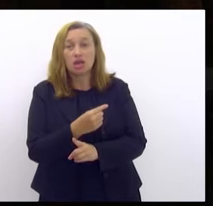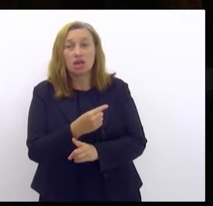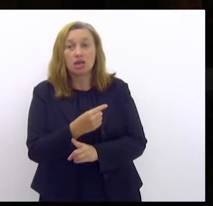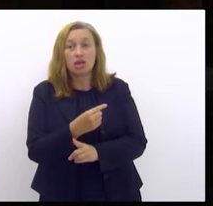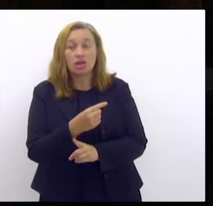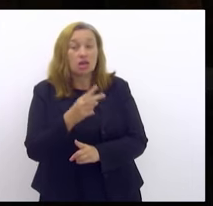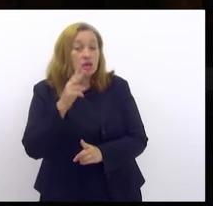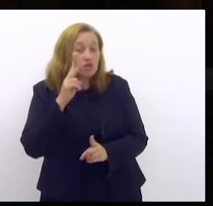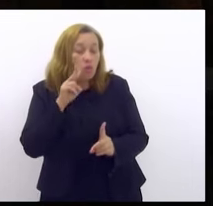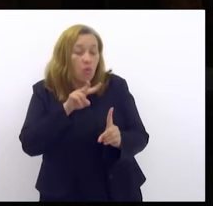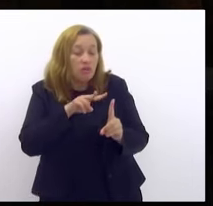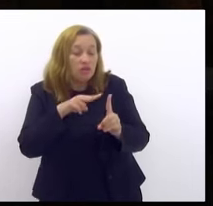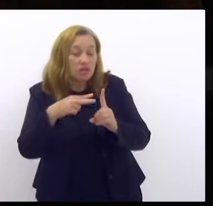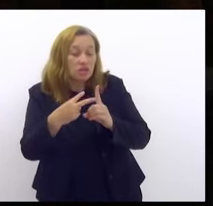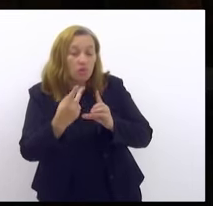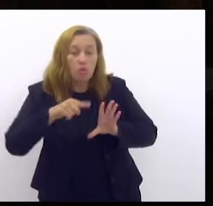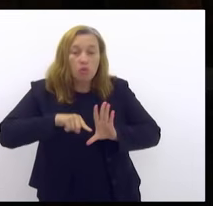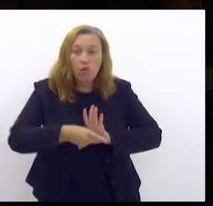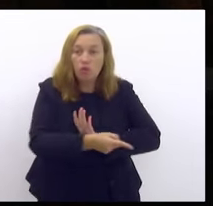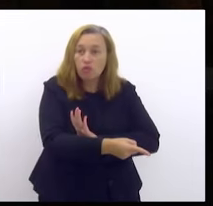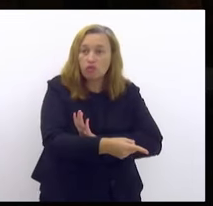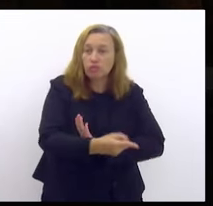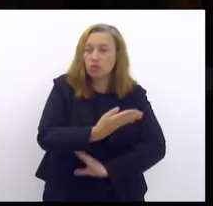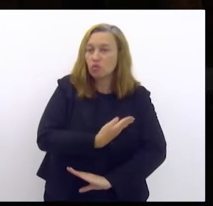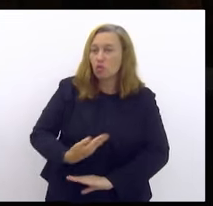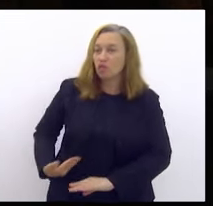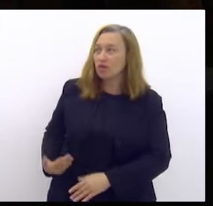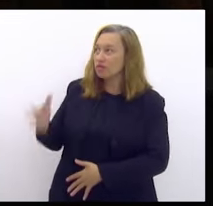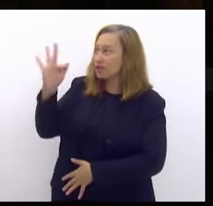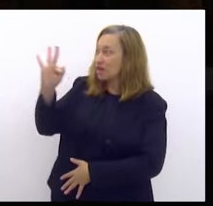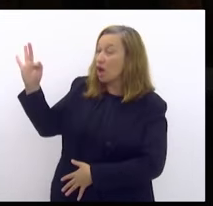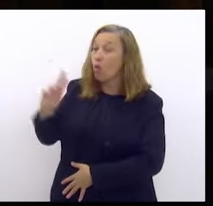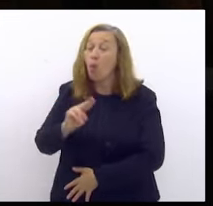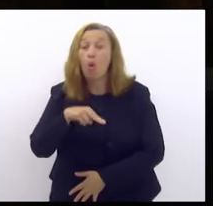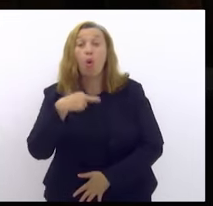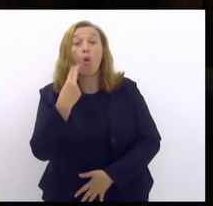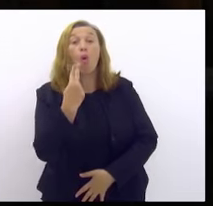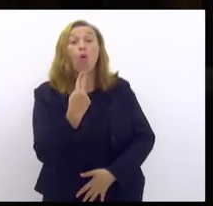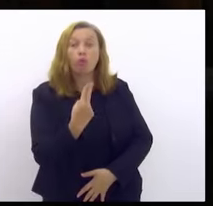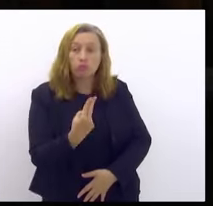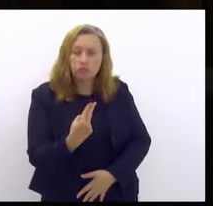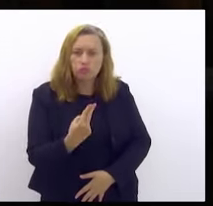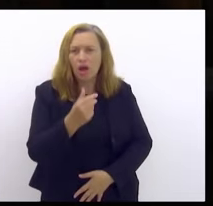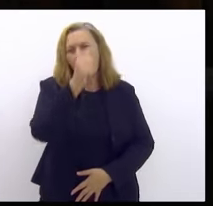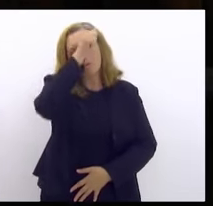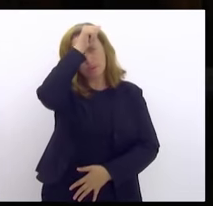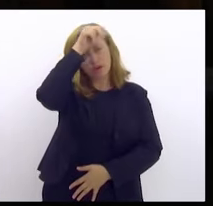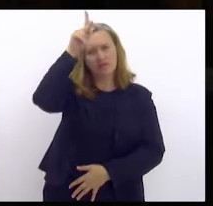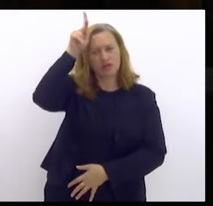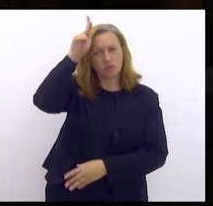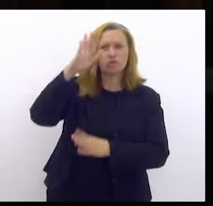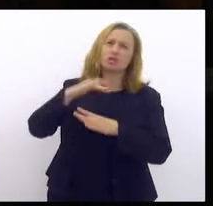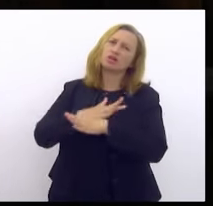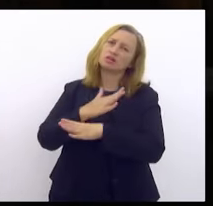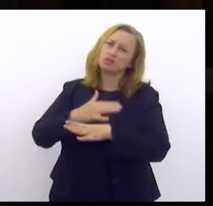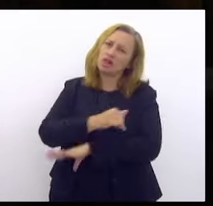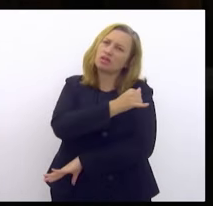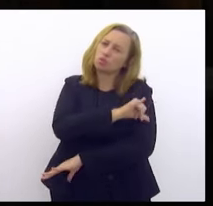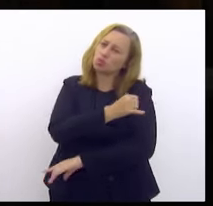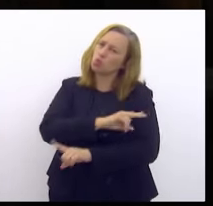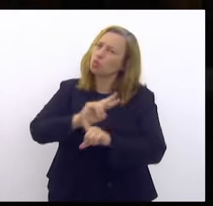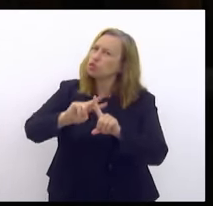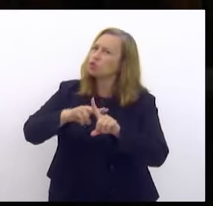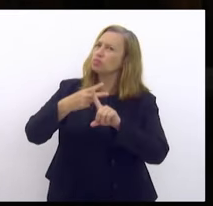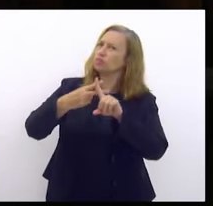como paradigma, outros entes federativos, seja o governo federal ou seja a prefeitura da cidade do Rio de Janeiro, que tem